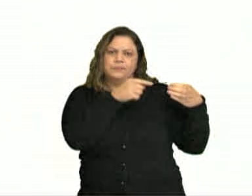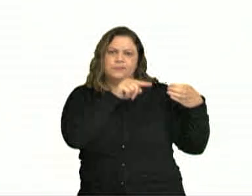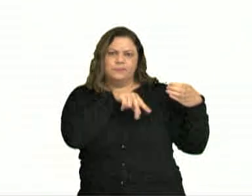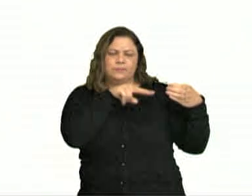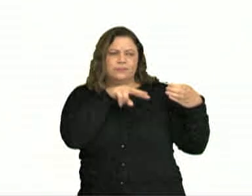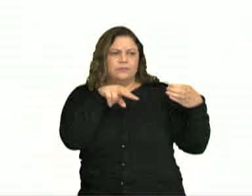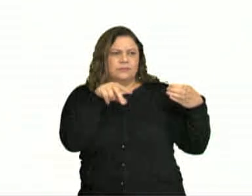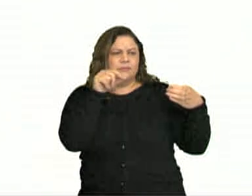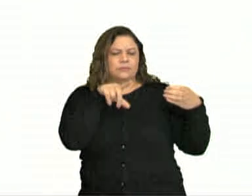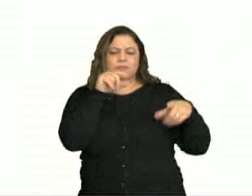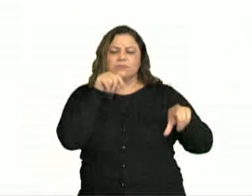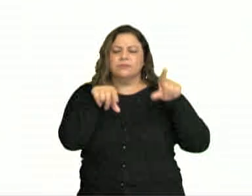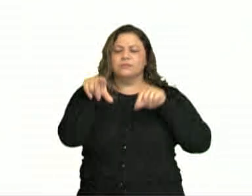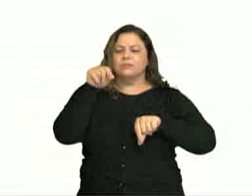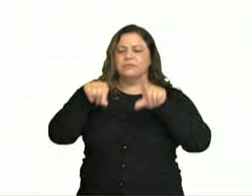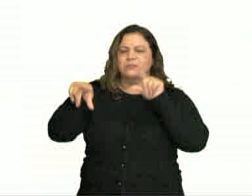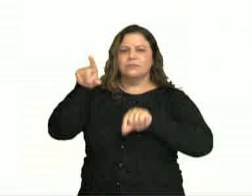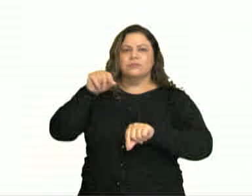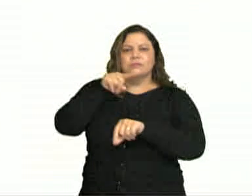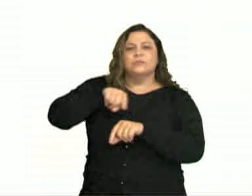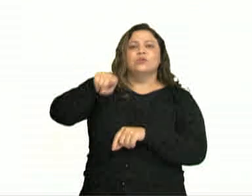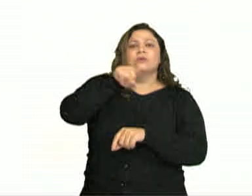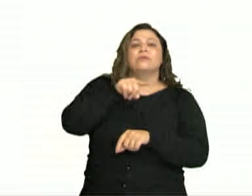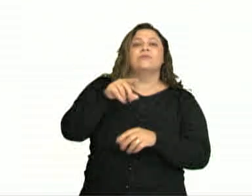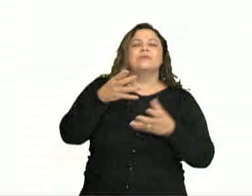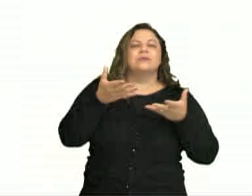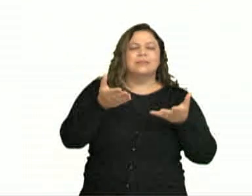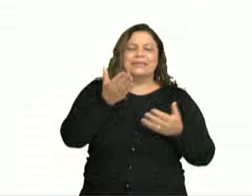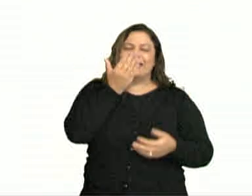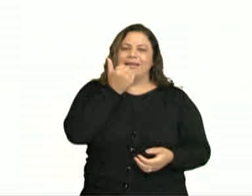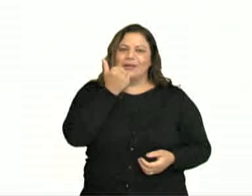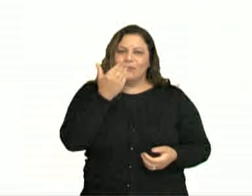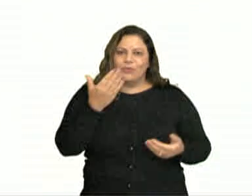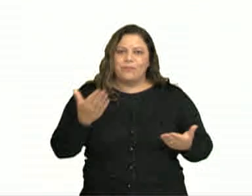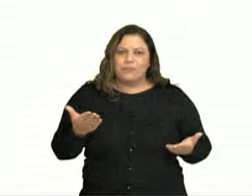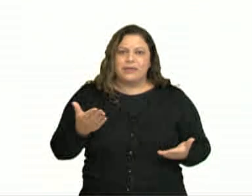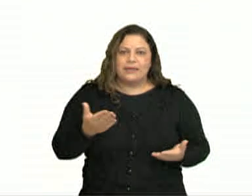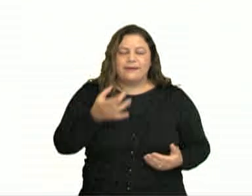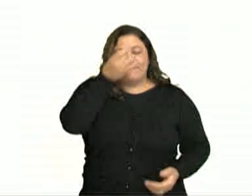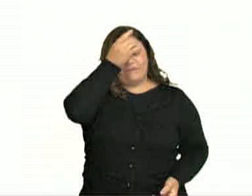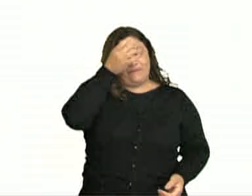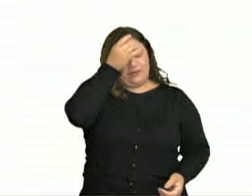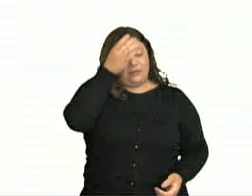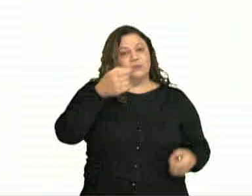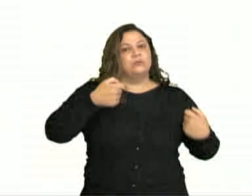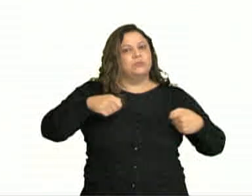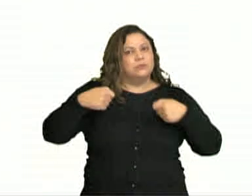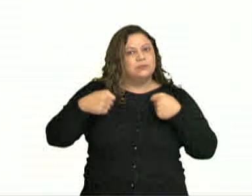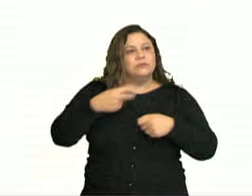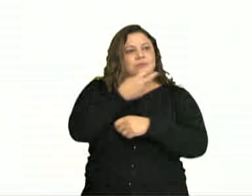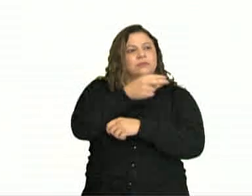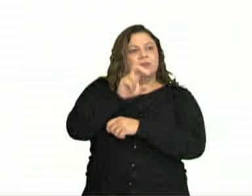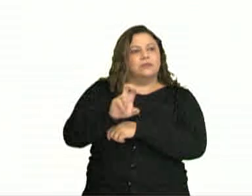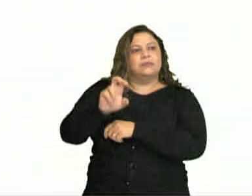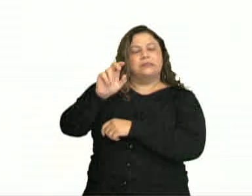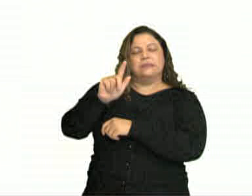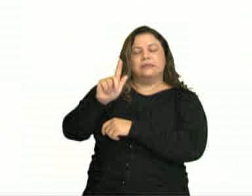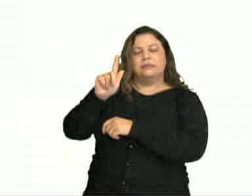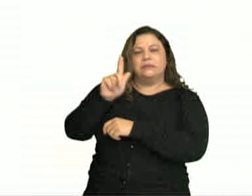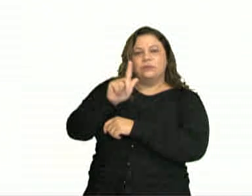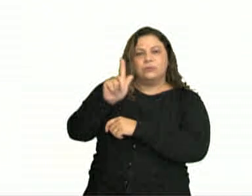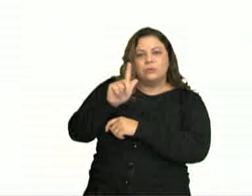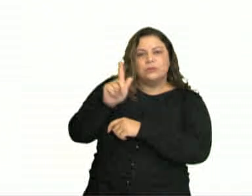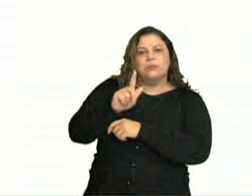possível escolher o que você quer ingerir. Faz-se necessário entender que em 25 gramas desse alimento são